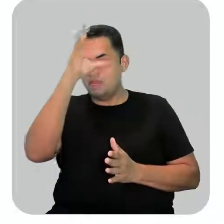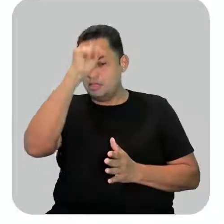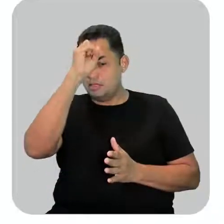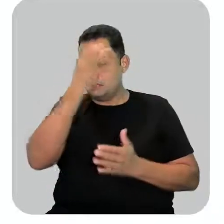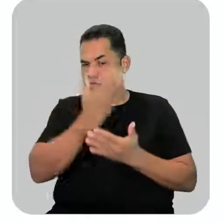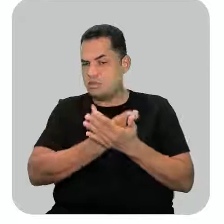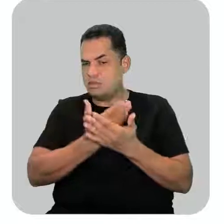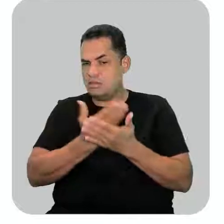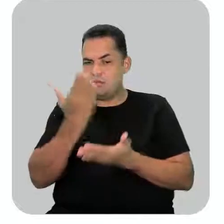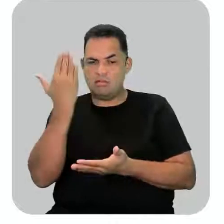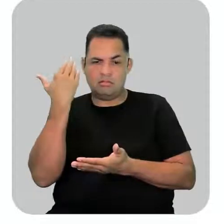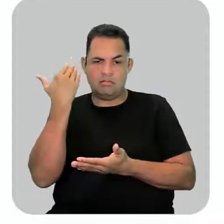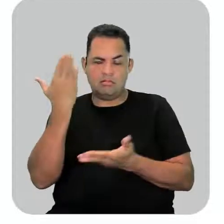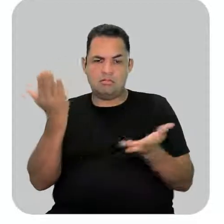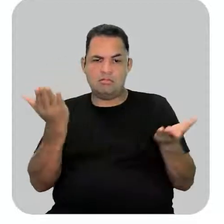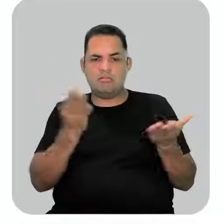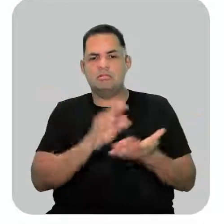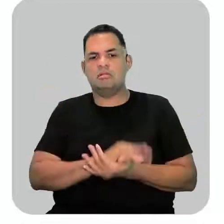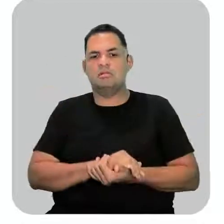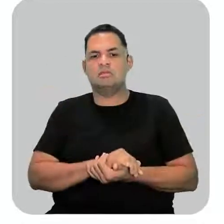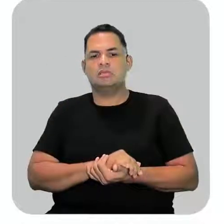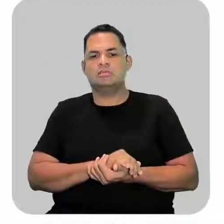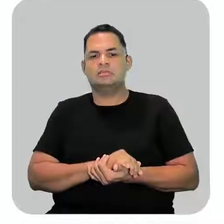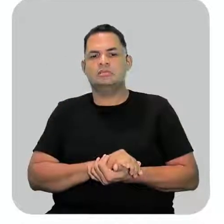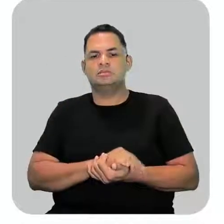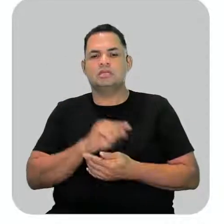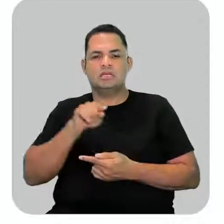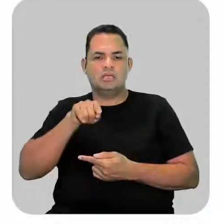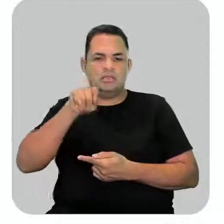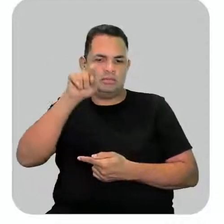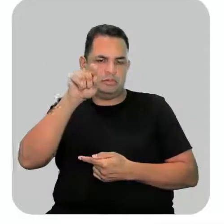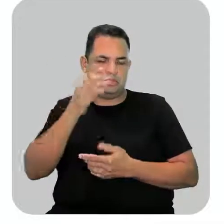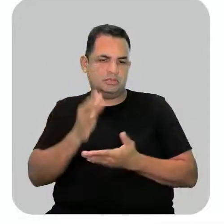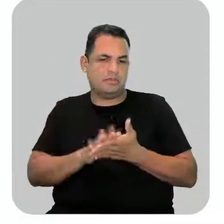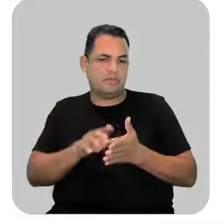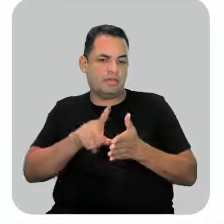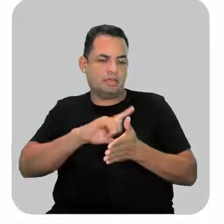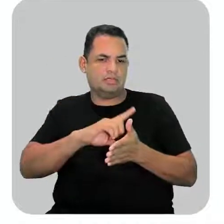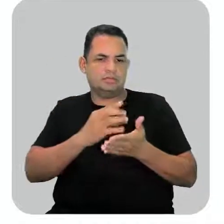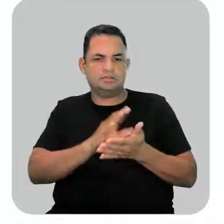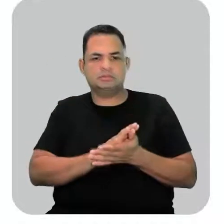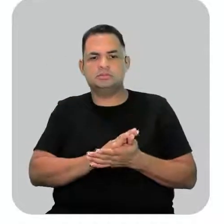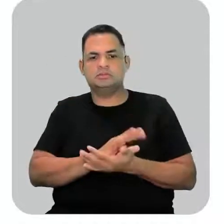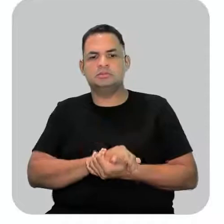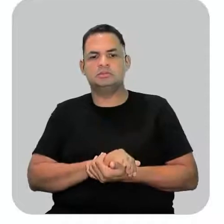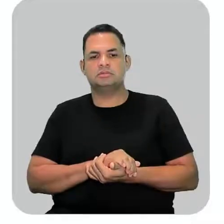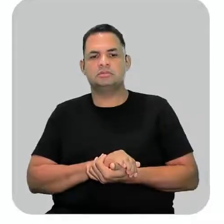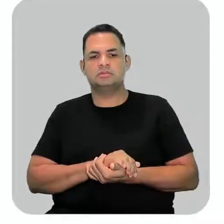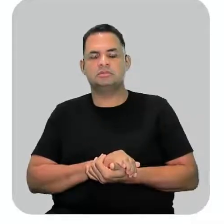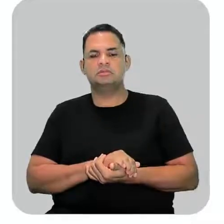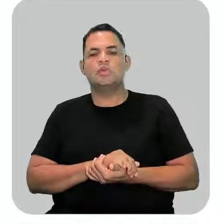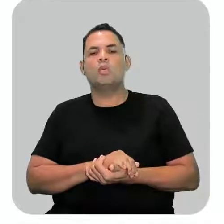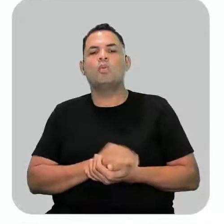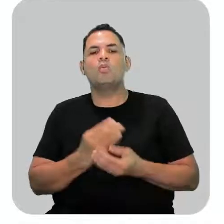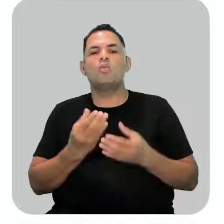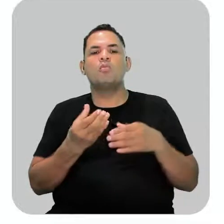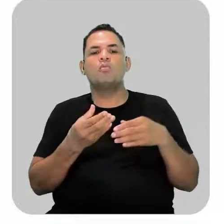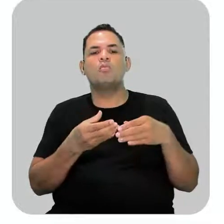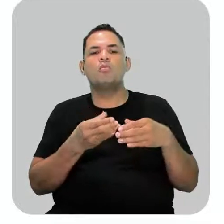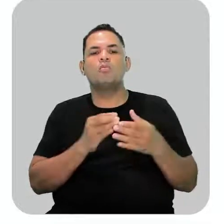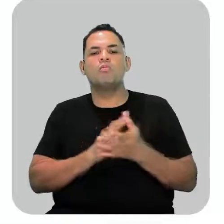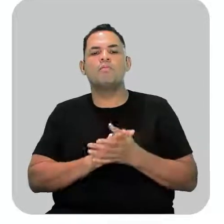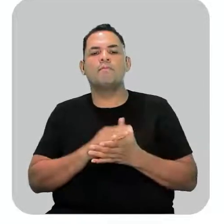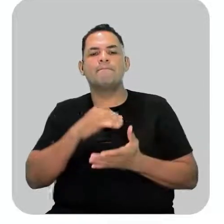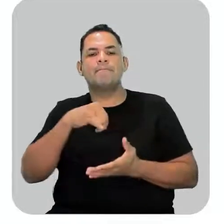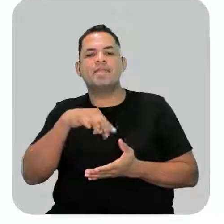A ramificação sempre vem antes do nome da nossa cadeia principal. Então, aonde está o metil? No